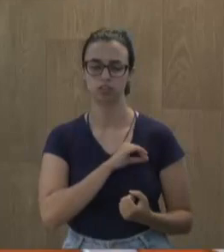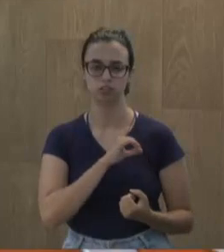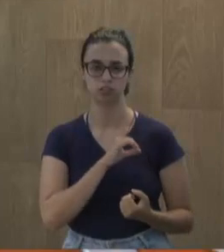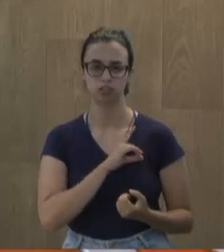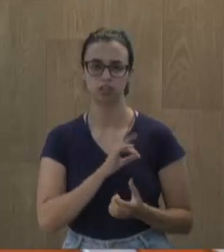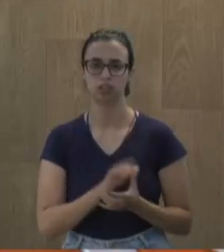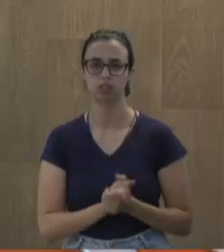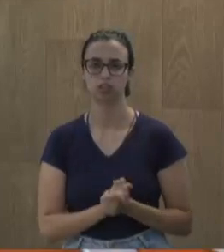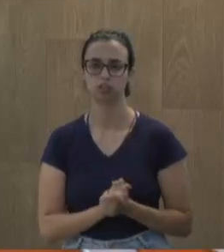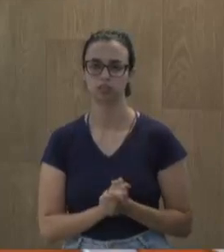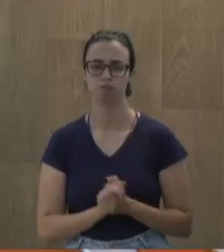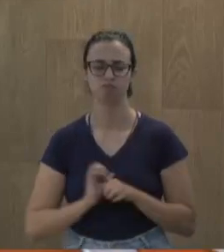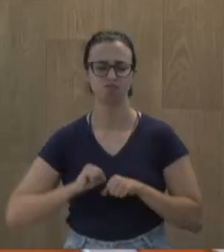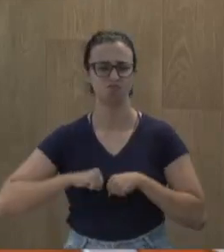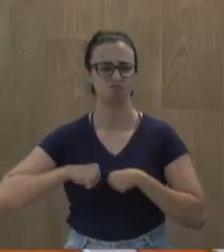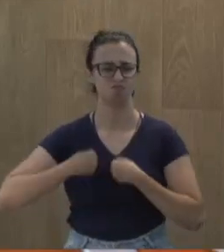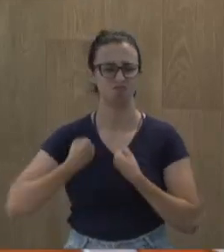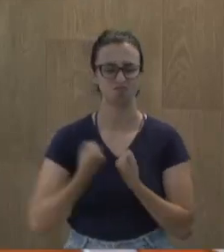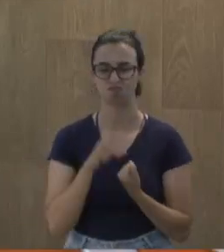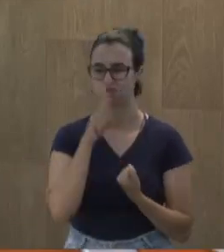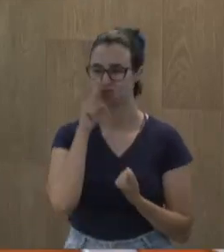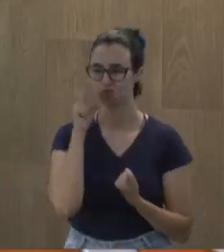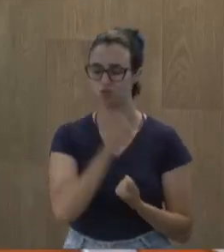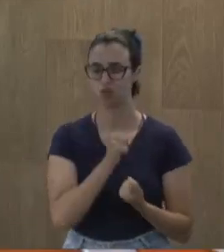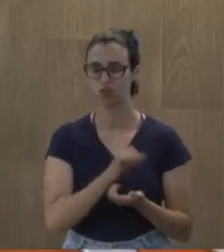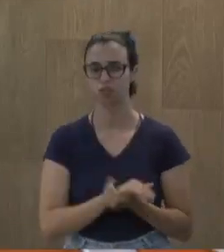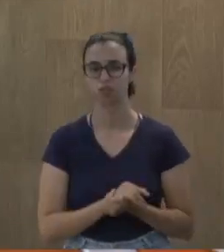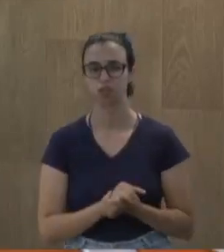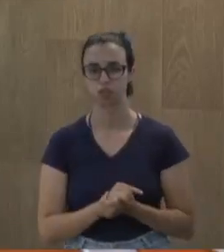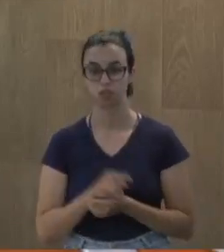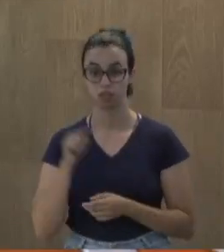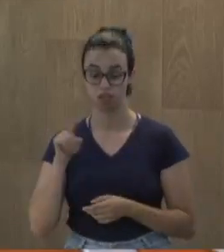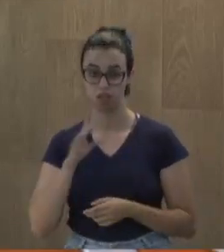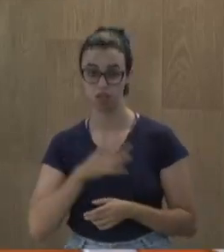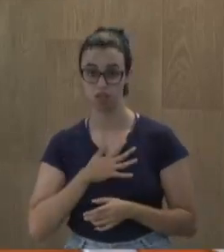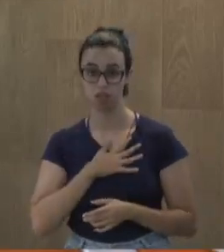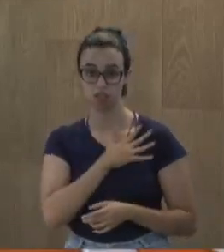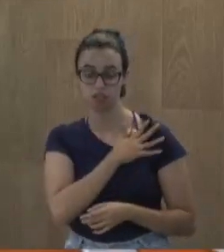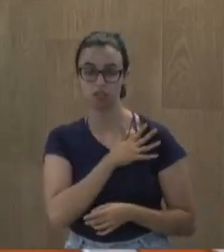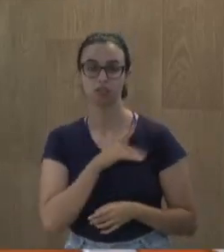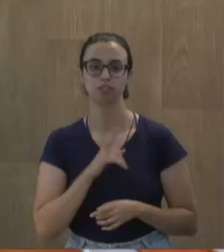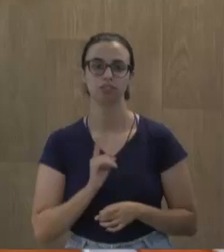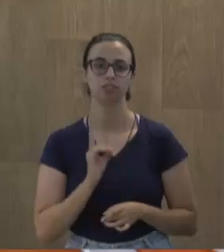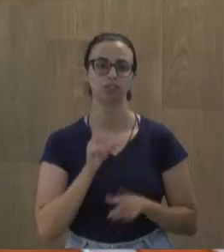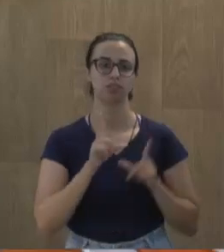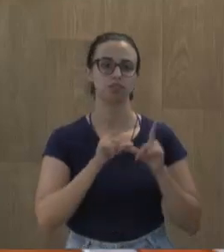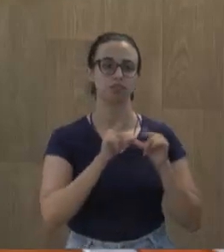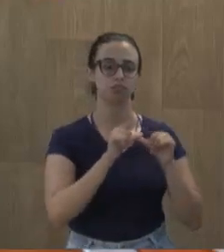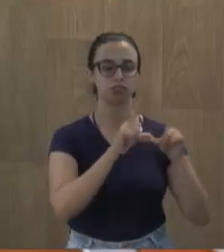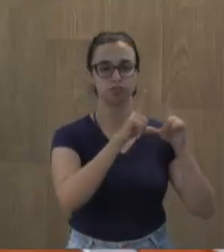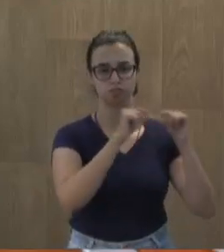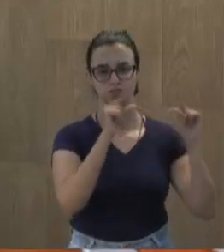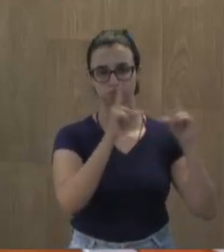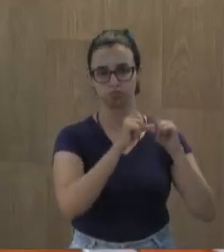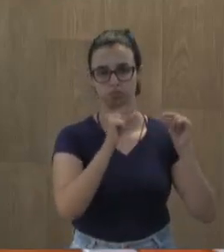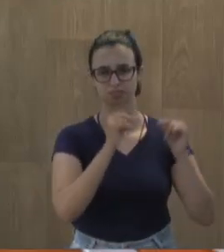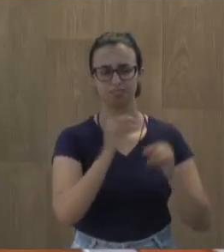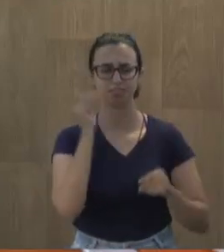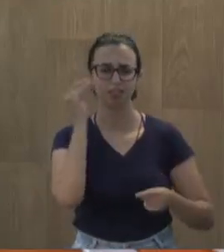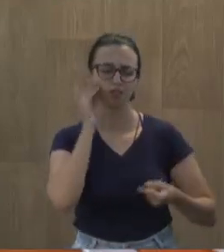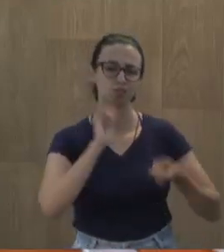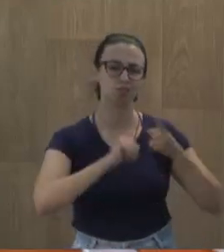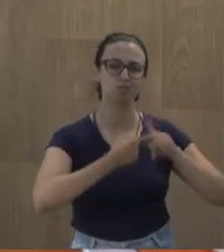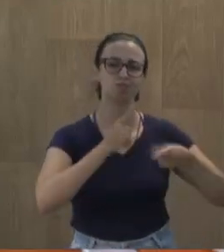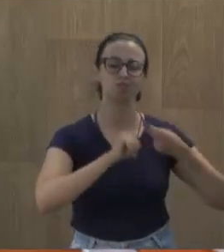com unhas e dentes foi em Brasília tentou arrumar uma verba para a gente tá montando a nossa guarda